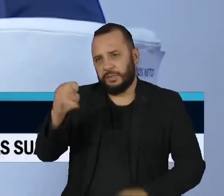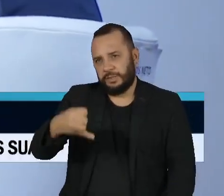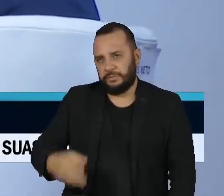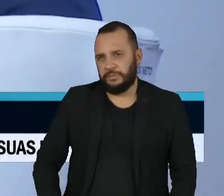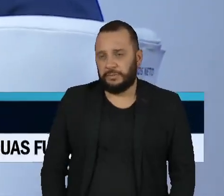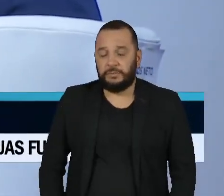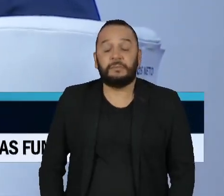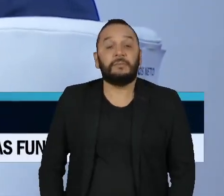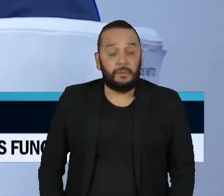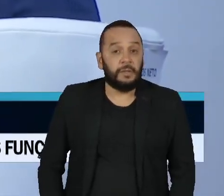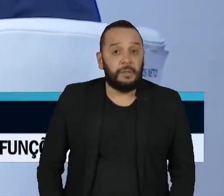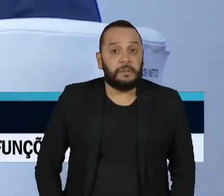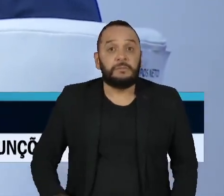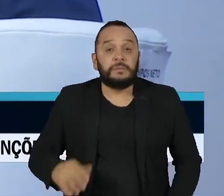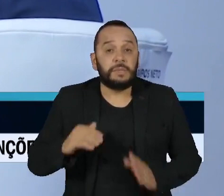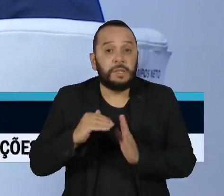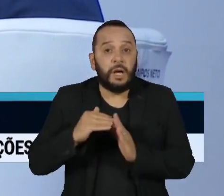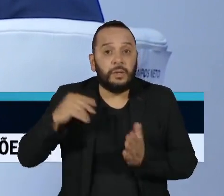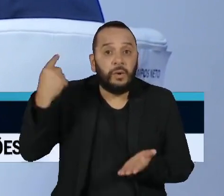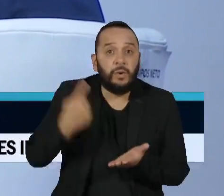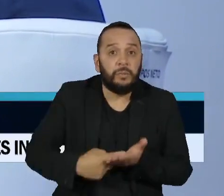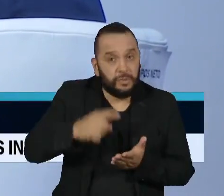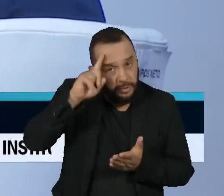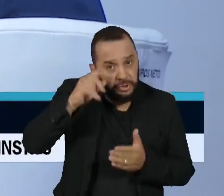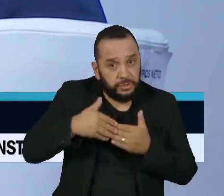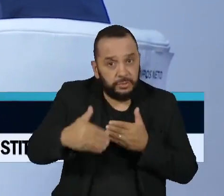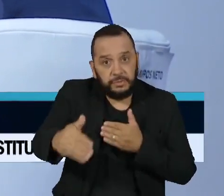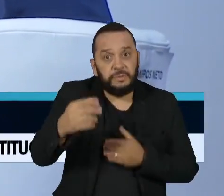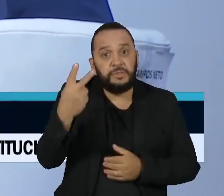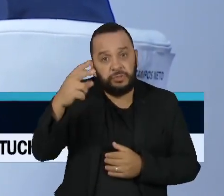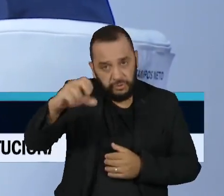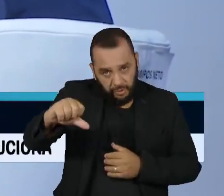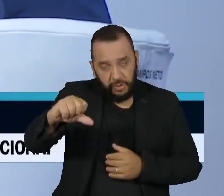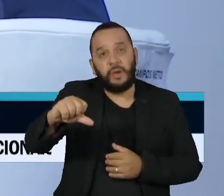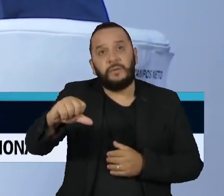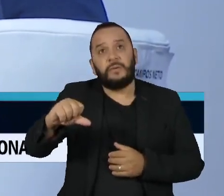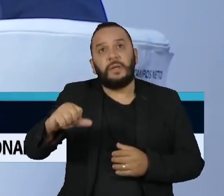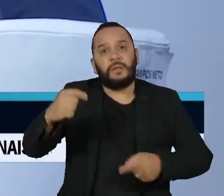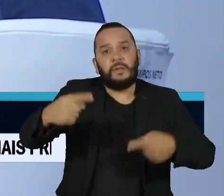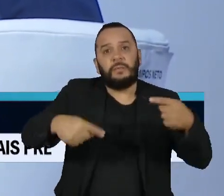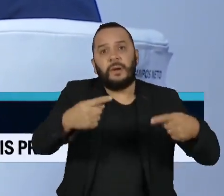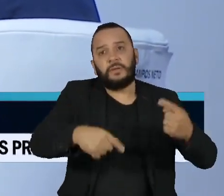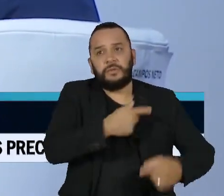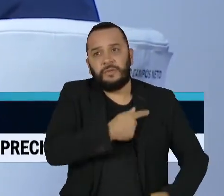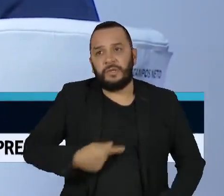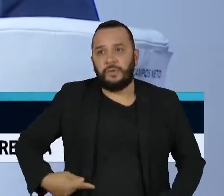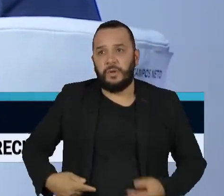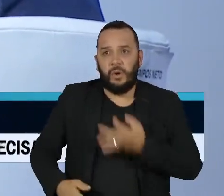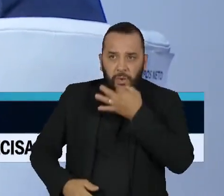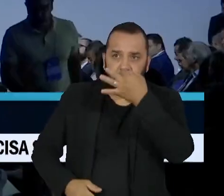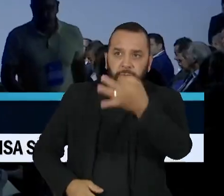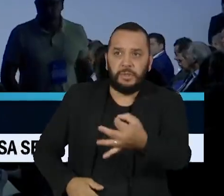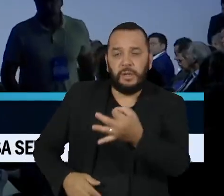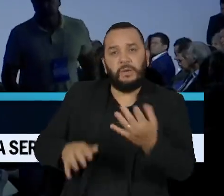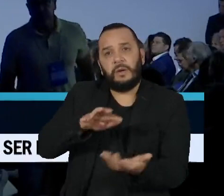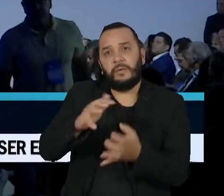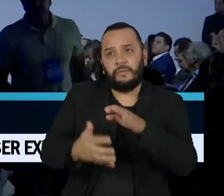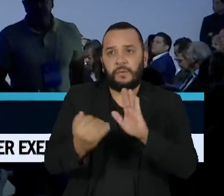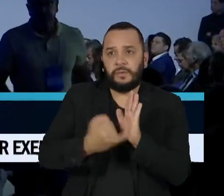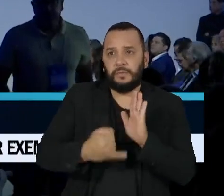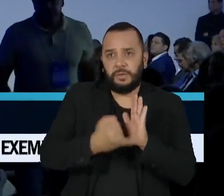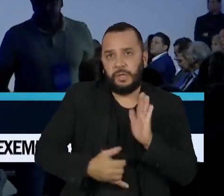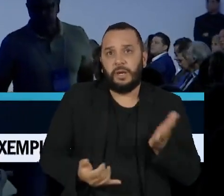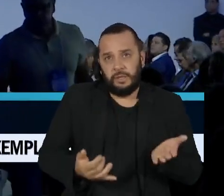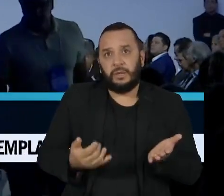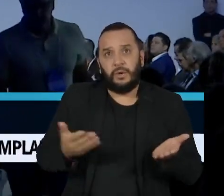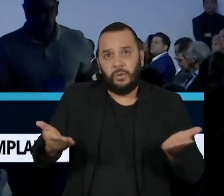Senado marcou para o próximo dia 29 um debate com governadores para ouvir sugestões sobre a reforma tributária. Ele participou nesta manhã